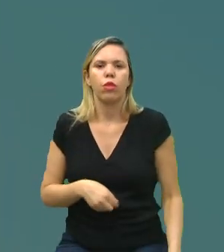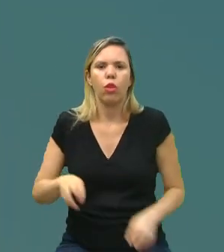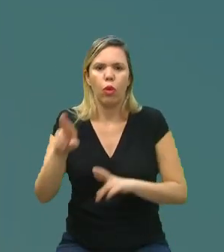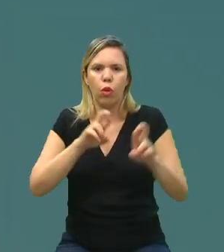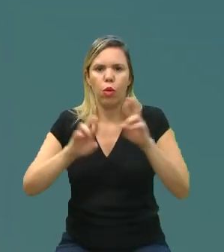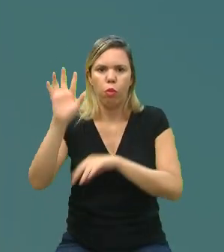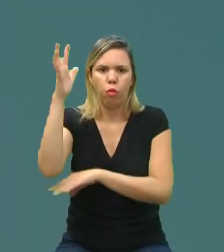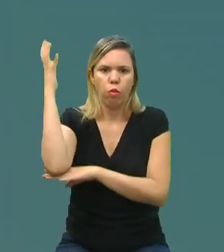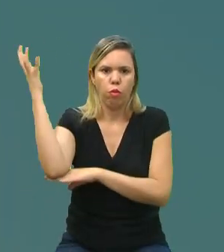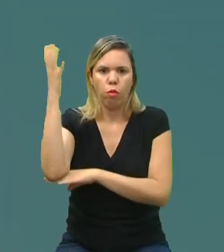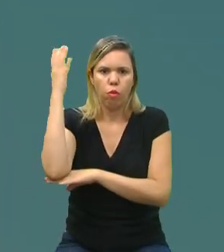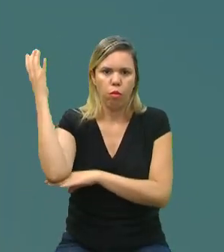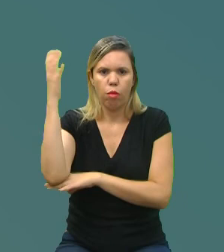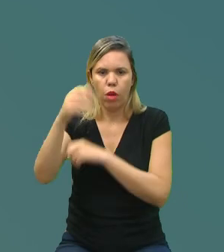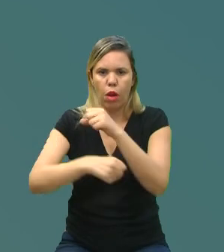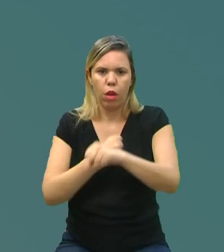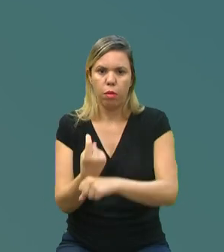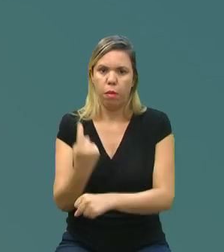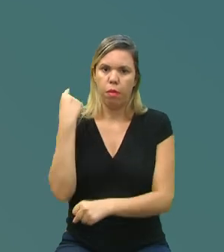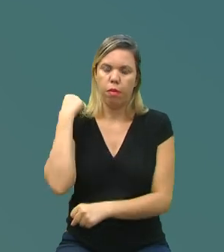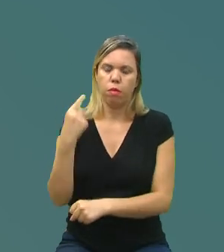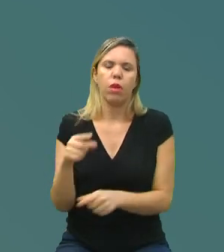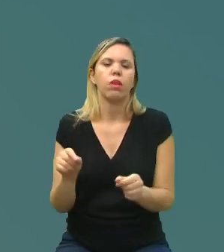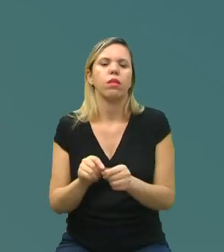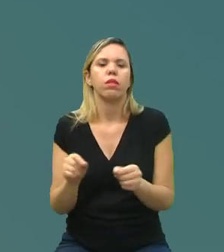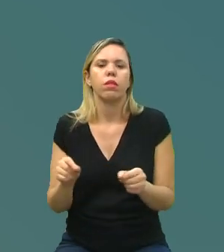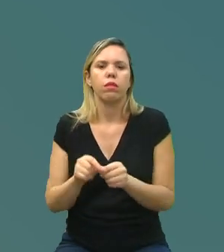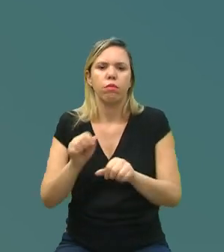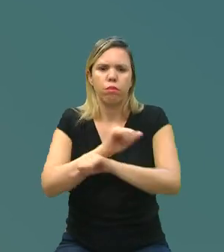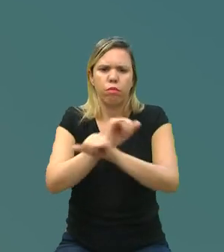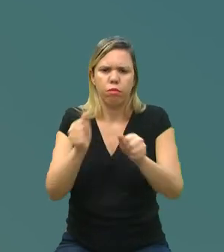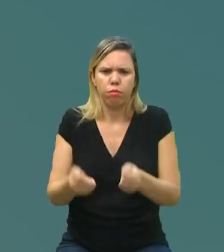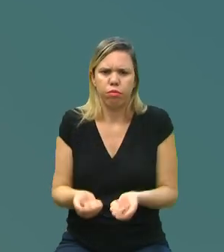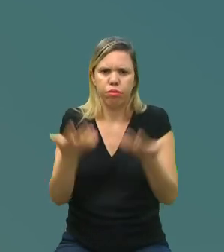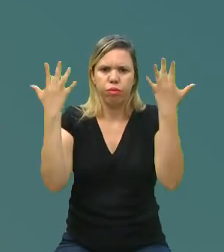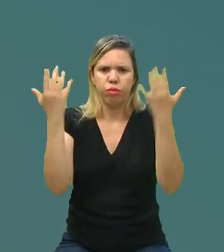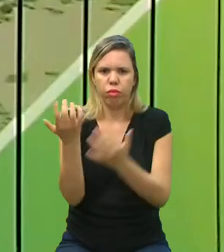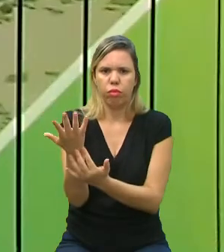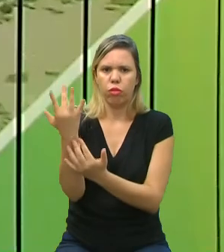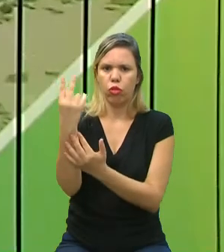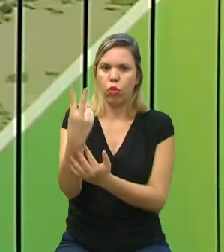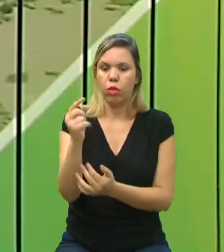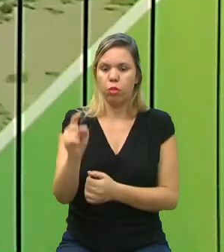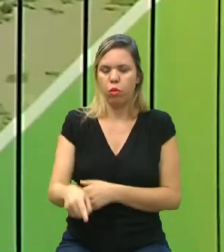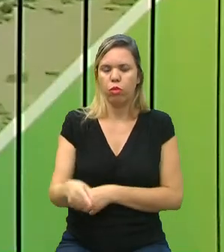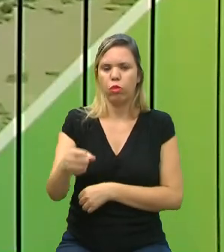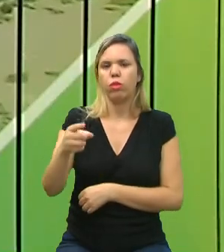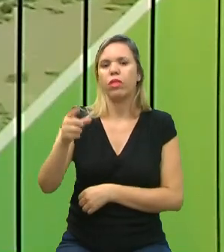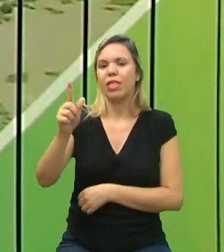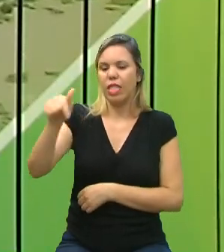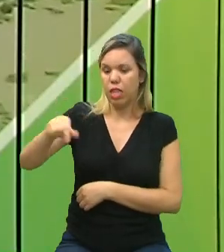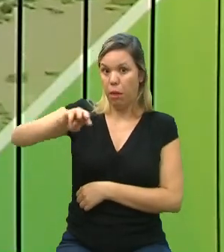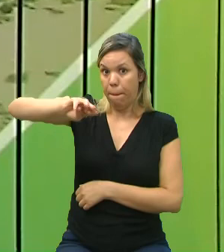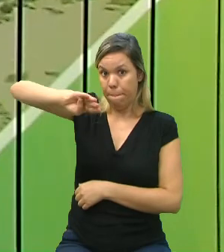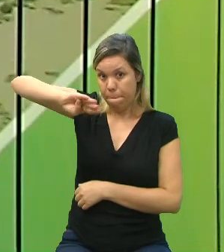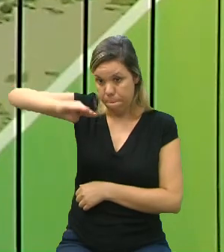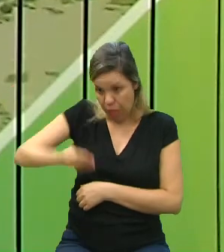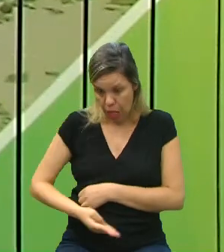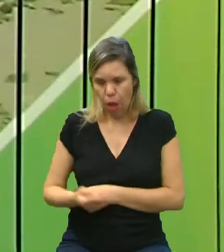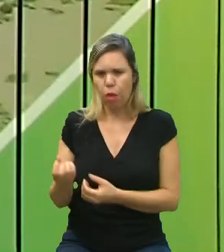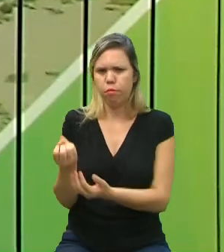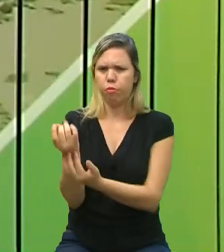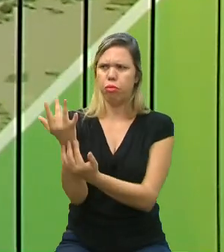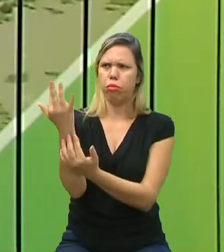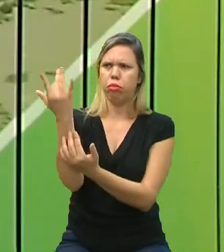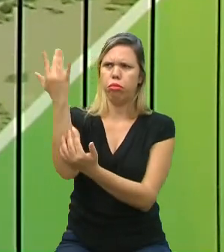atmosfera 2,17 bilhões de toneladas brutas de dióxido de carbono, equivalente